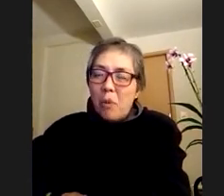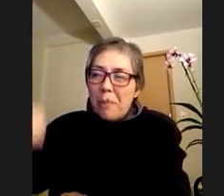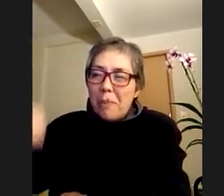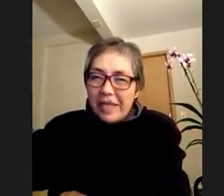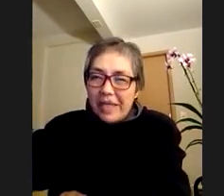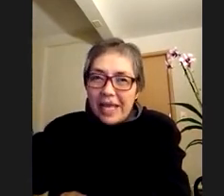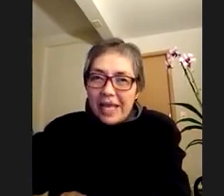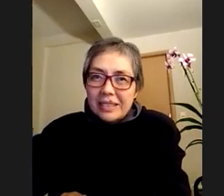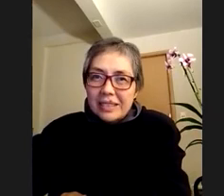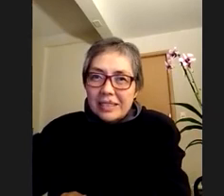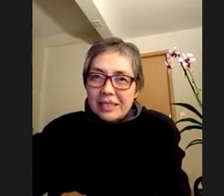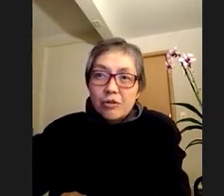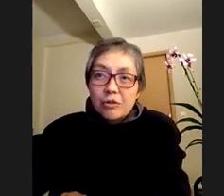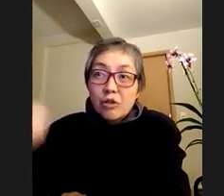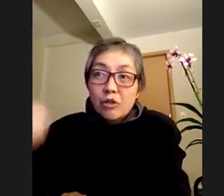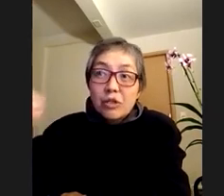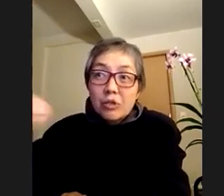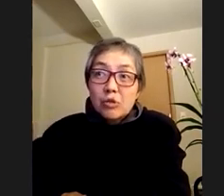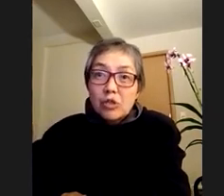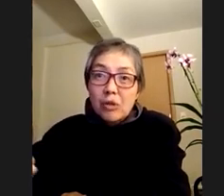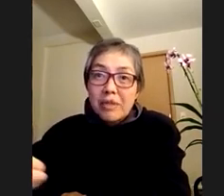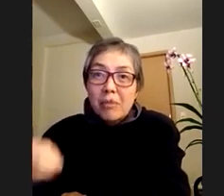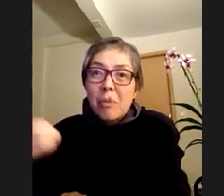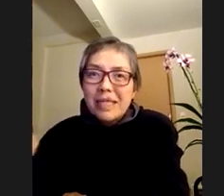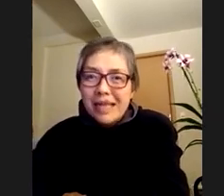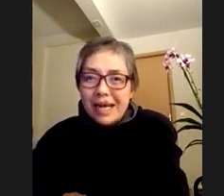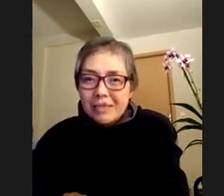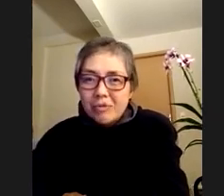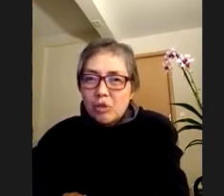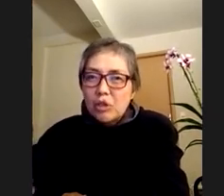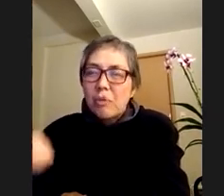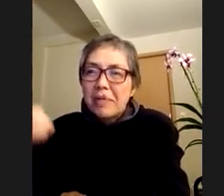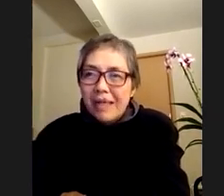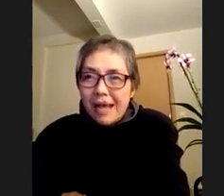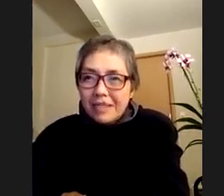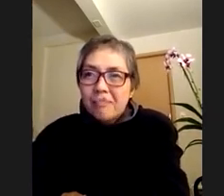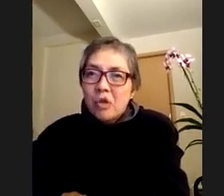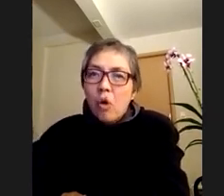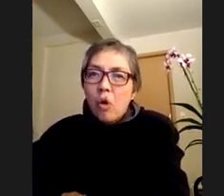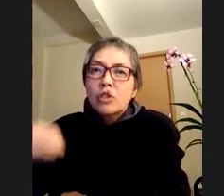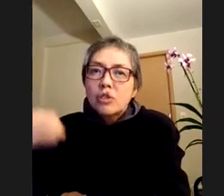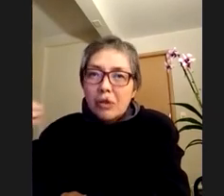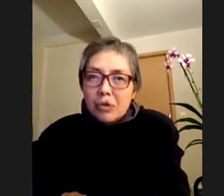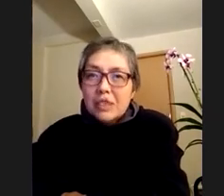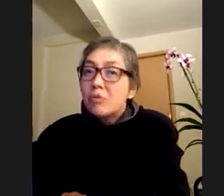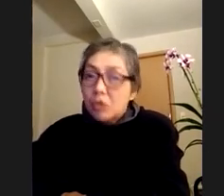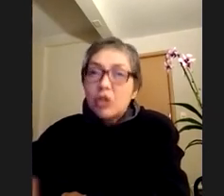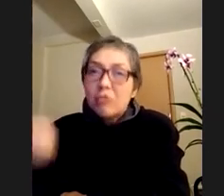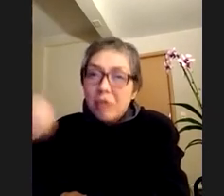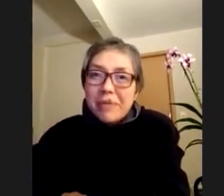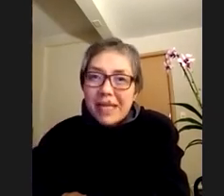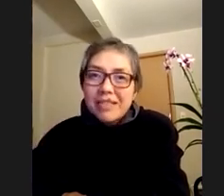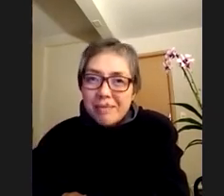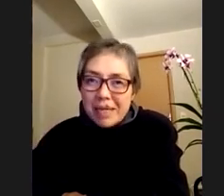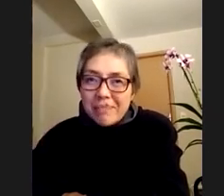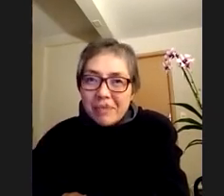com pedestres, nós não estamos discutindo somente a mobilidade, estamos discutindo mobilidade, outros valores, estamos discutindo o